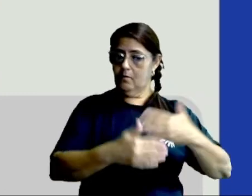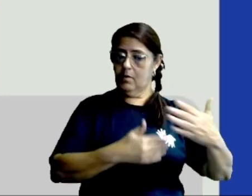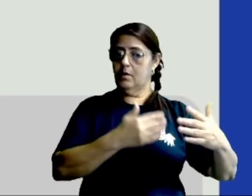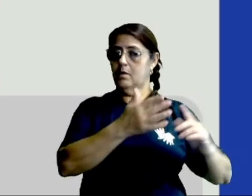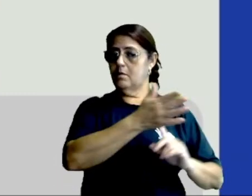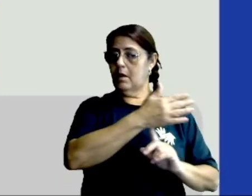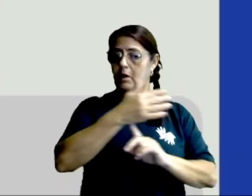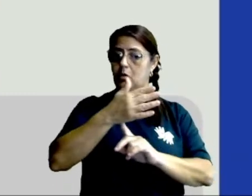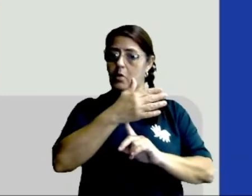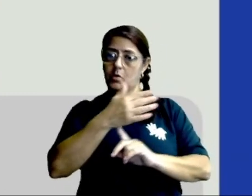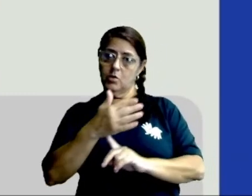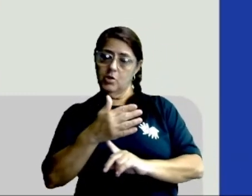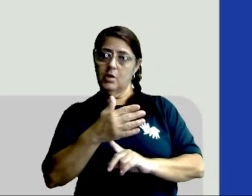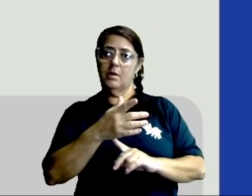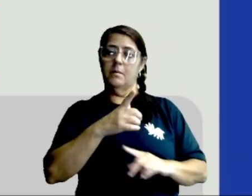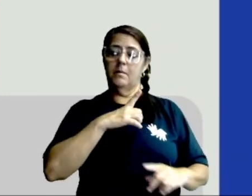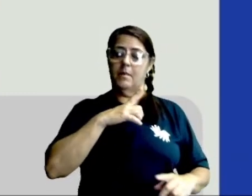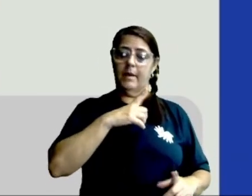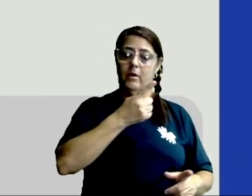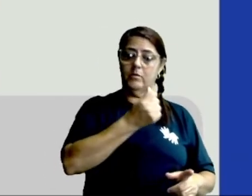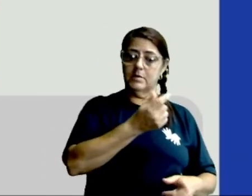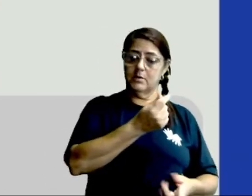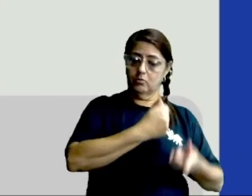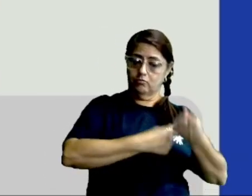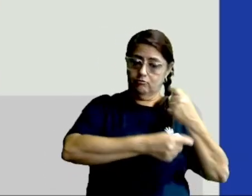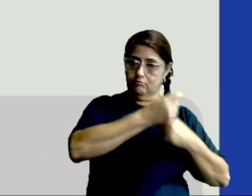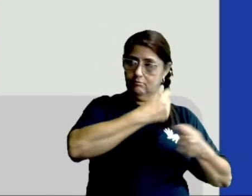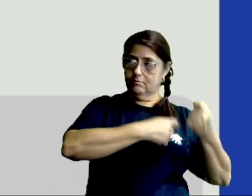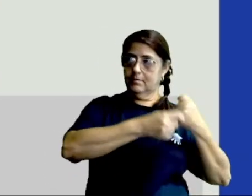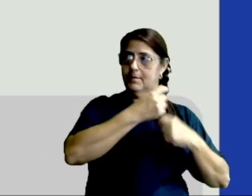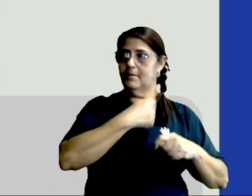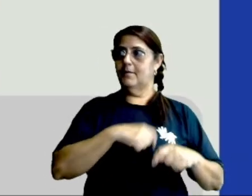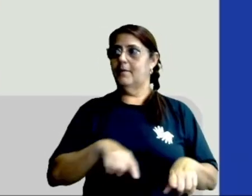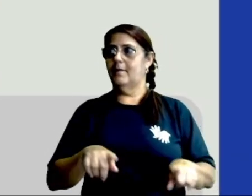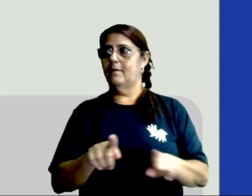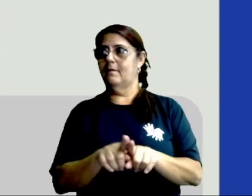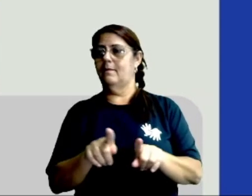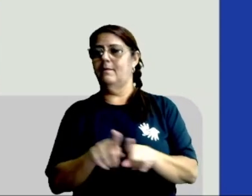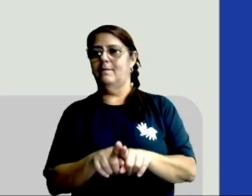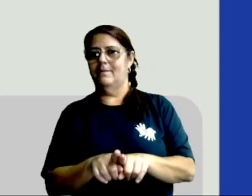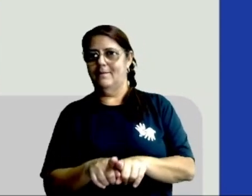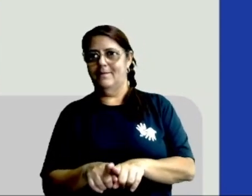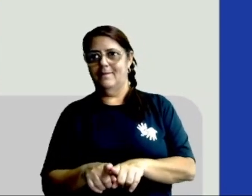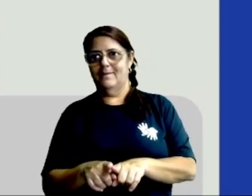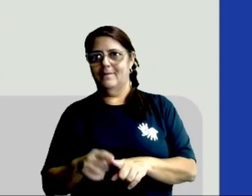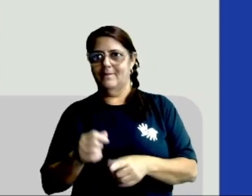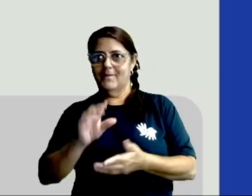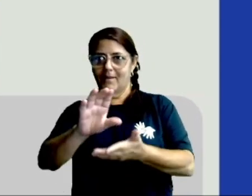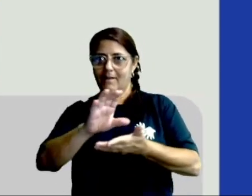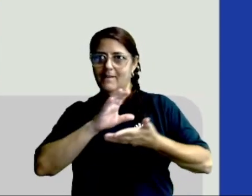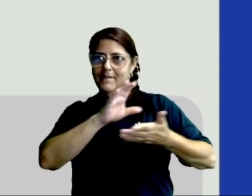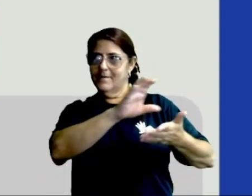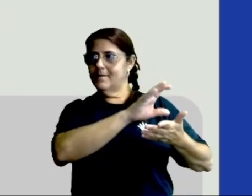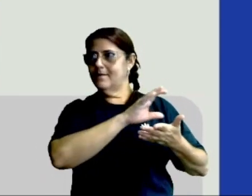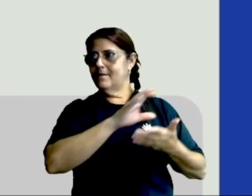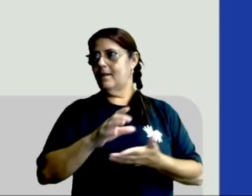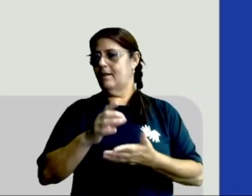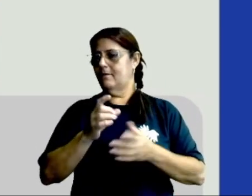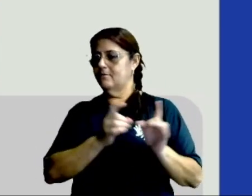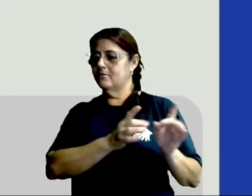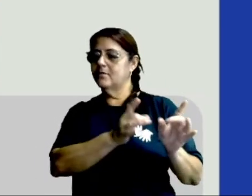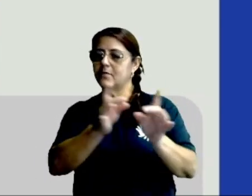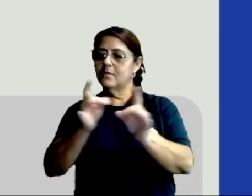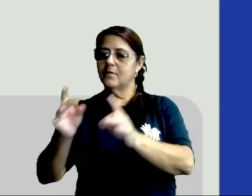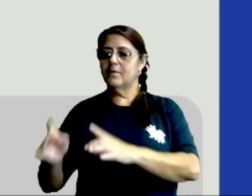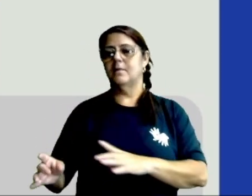tecnologicamente, maior a renda per capita, porque a maior produção e o maior arrecadação com a exportação de produtos com